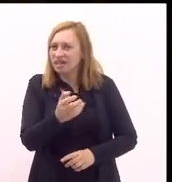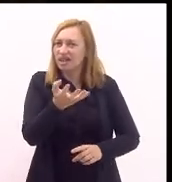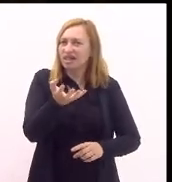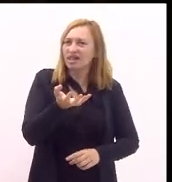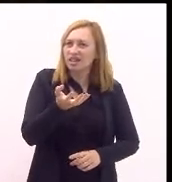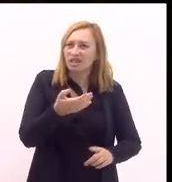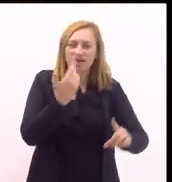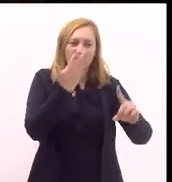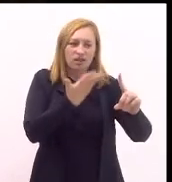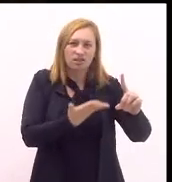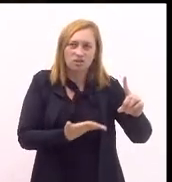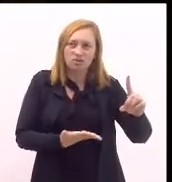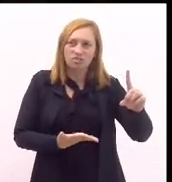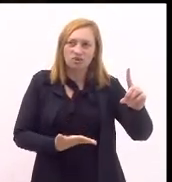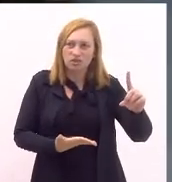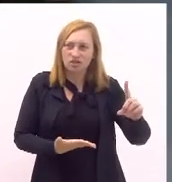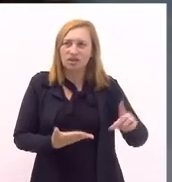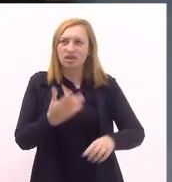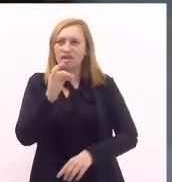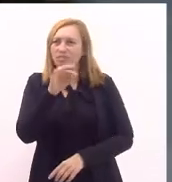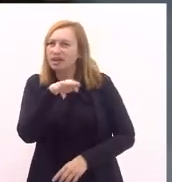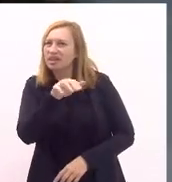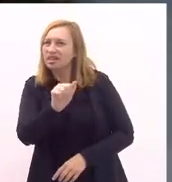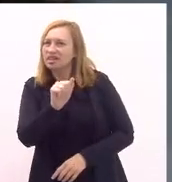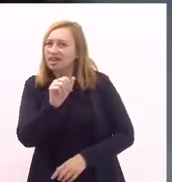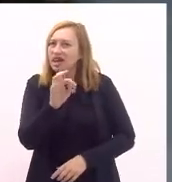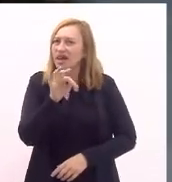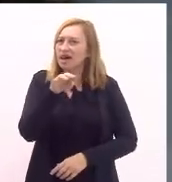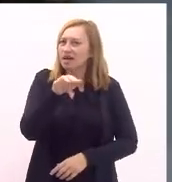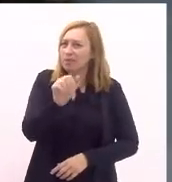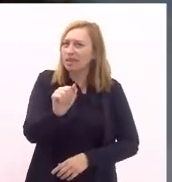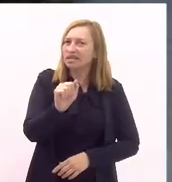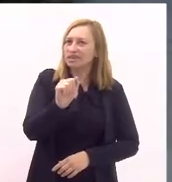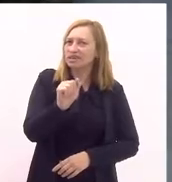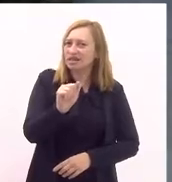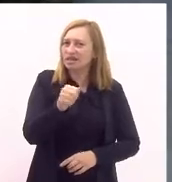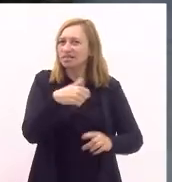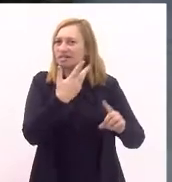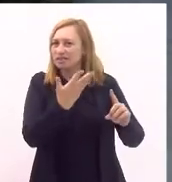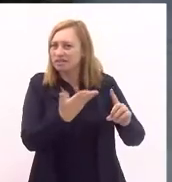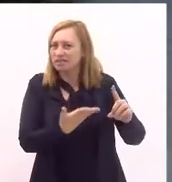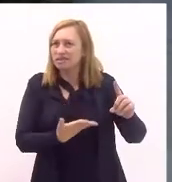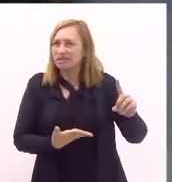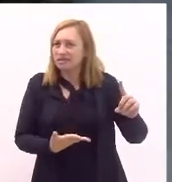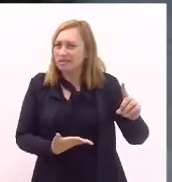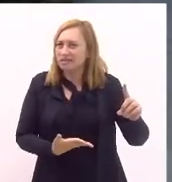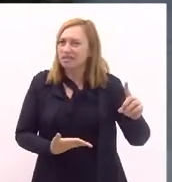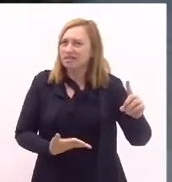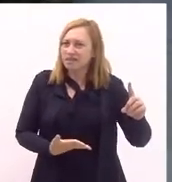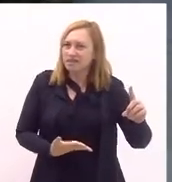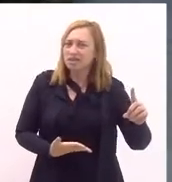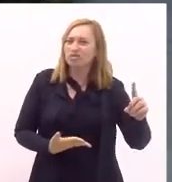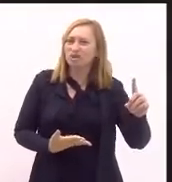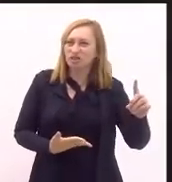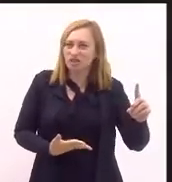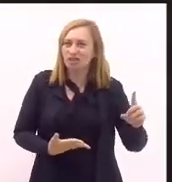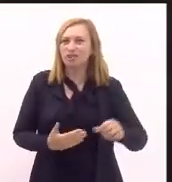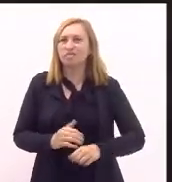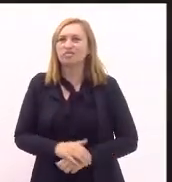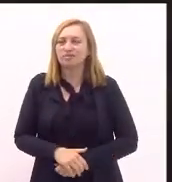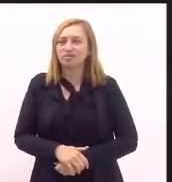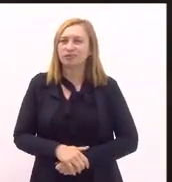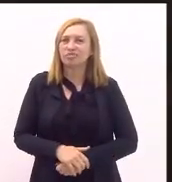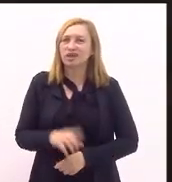a Júlia é e Benedita a Benedita eu quero te